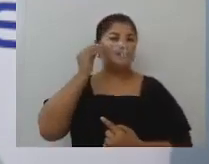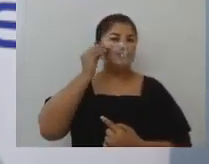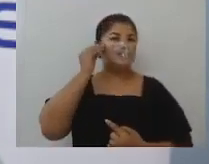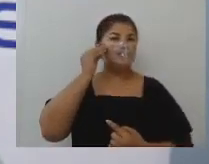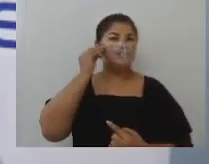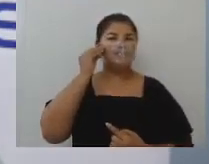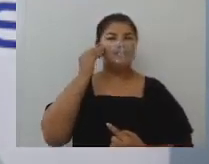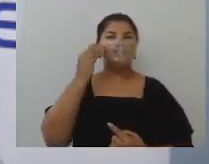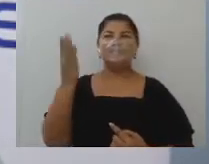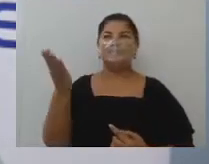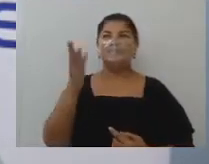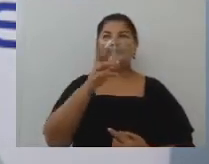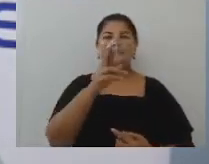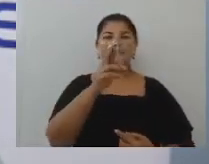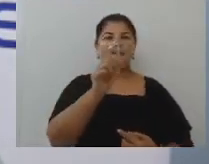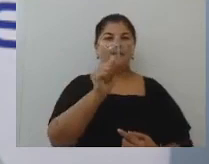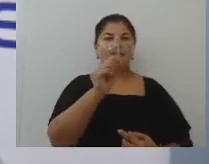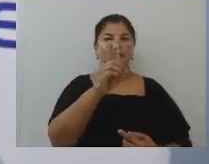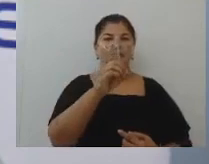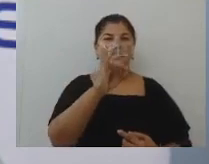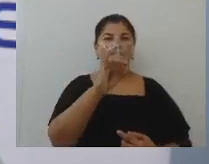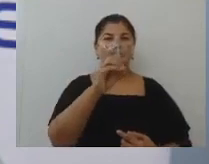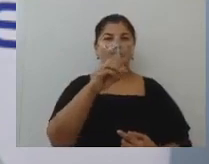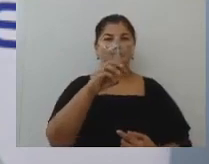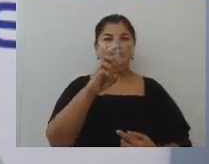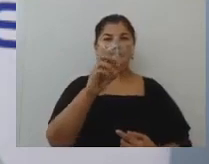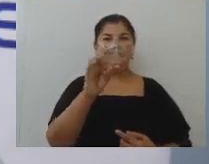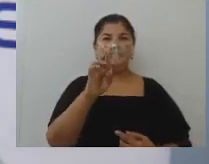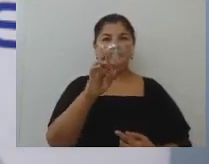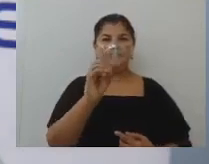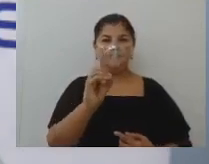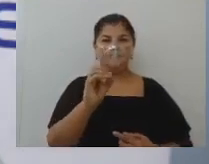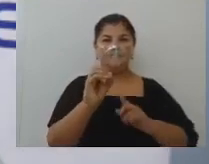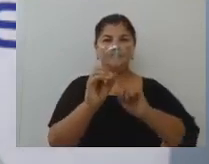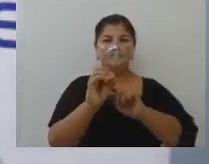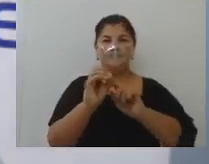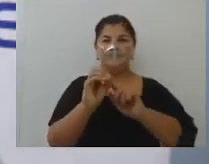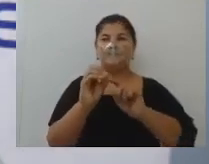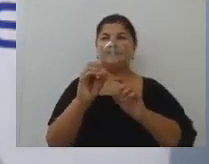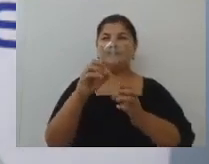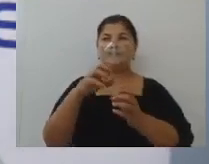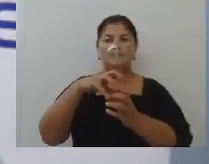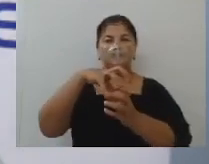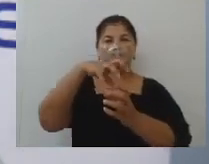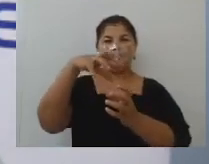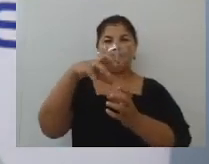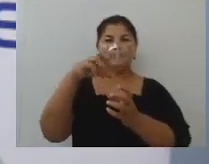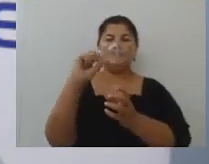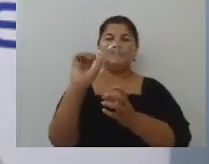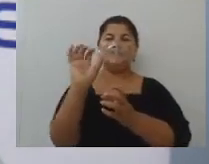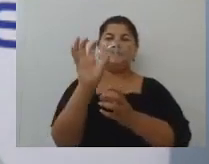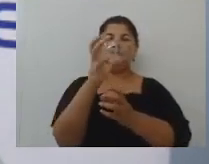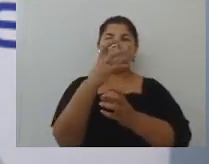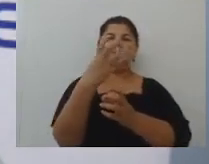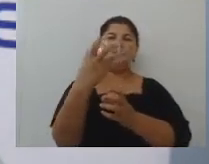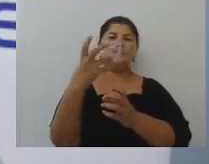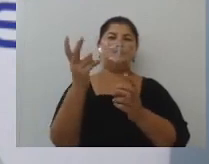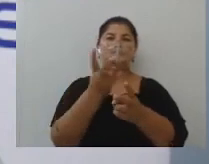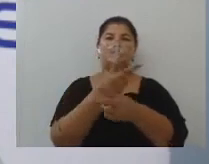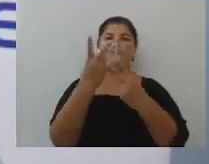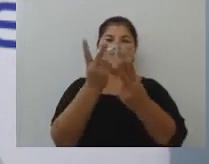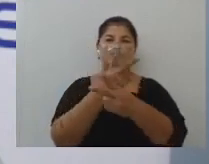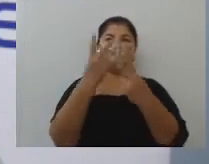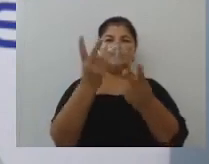um radiômetro. Esse radiômetro é um radiômetro de Crookes. Ele é como se fosse um catavento, mas ele é protegido